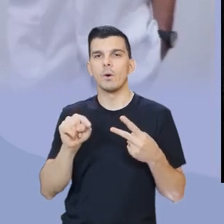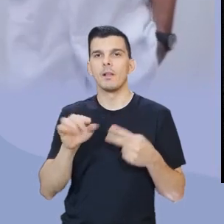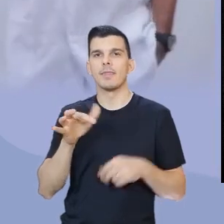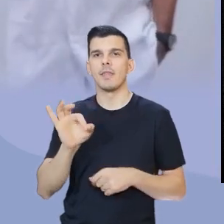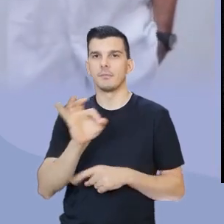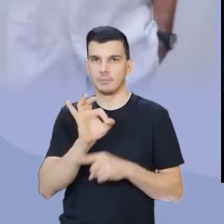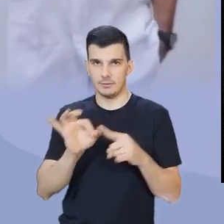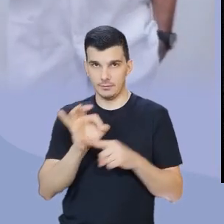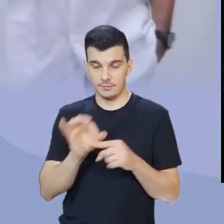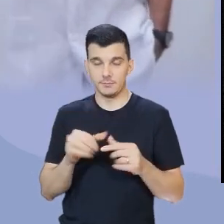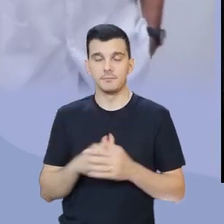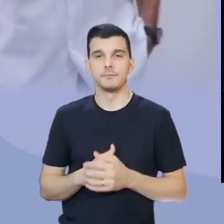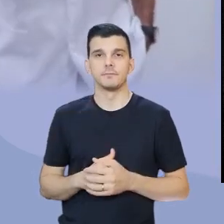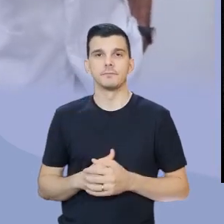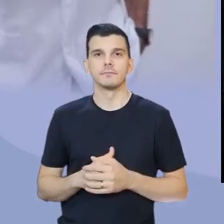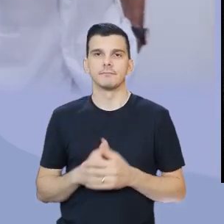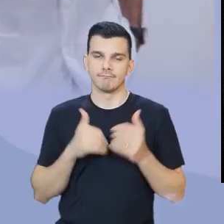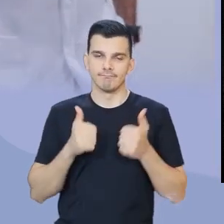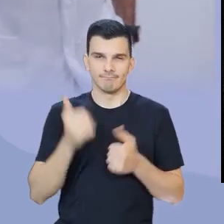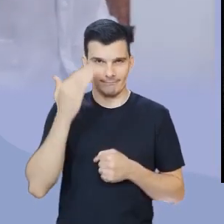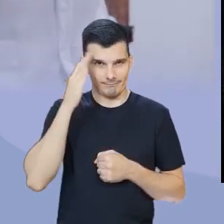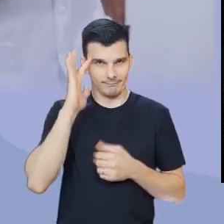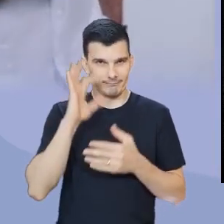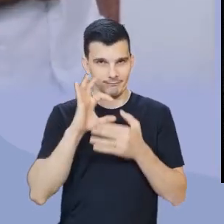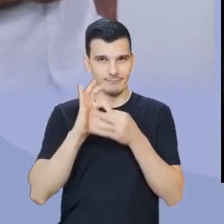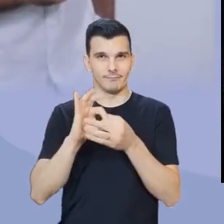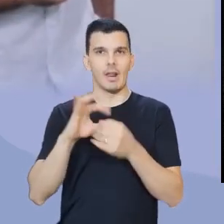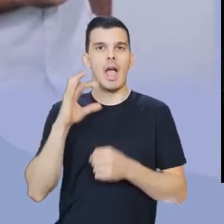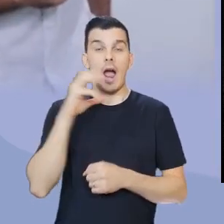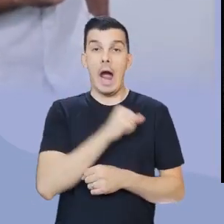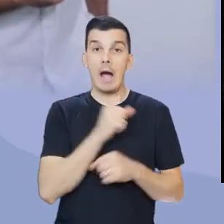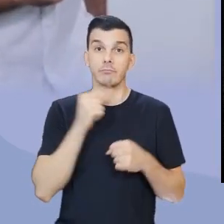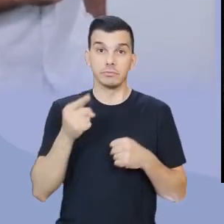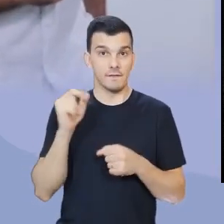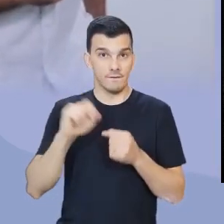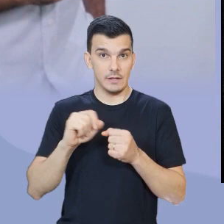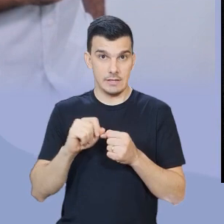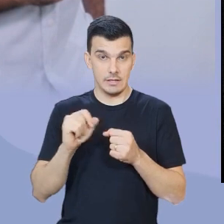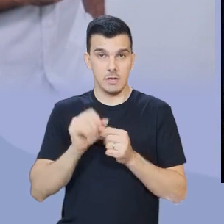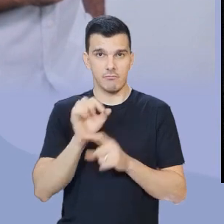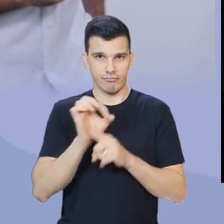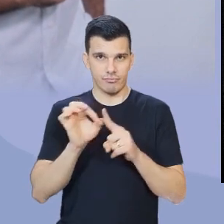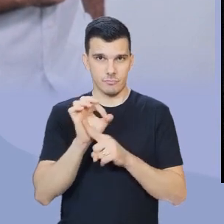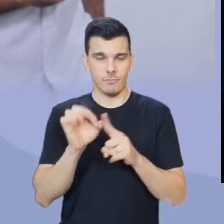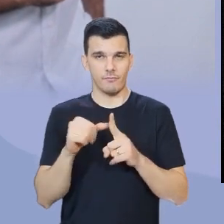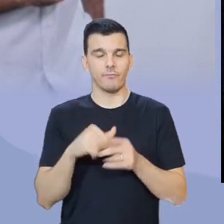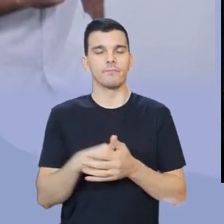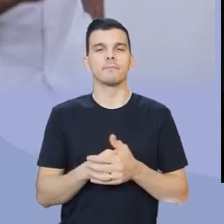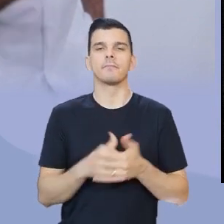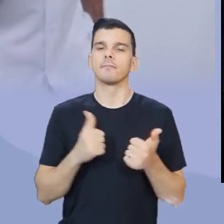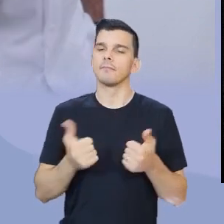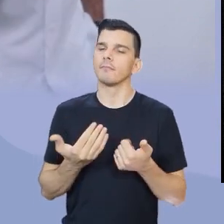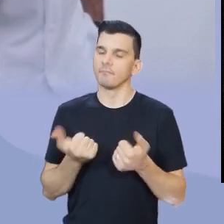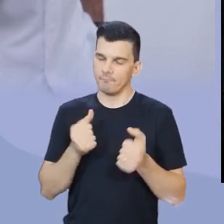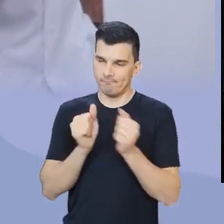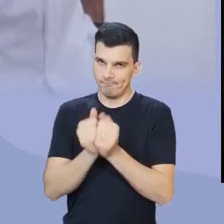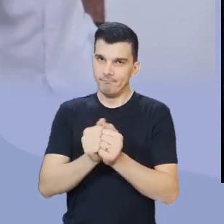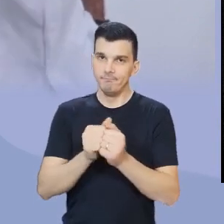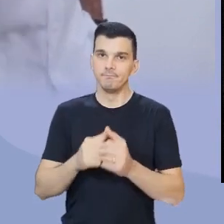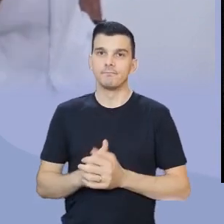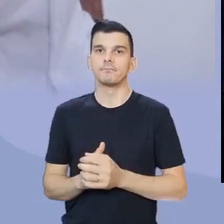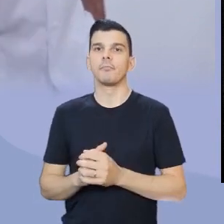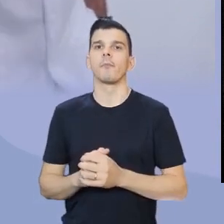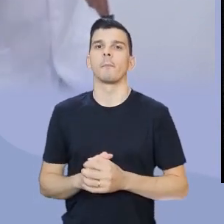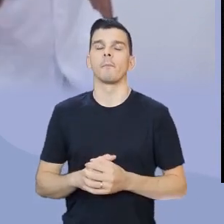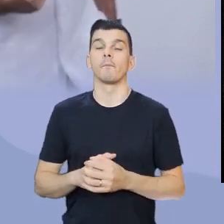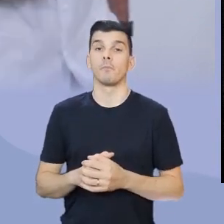o 10% de aumento. Pegou a visão? Forma hacker de fazer porcentagem. Vem comigo,